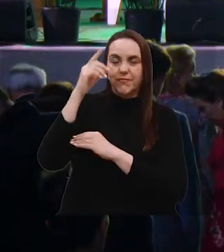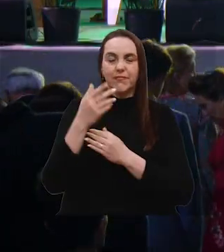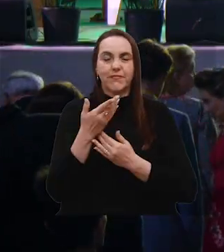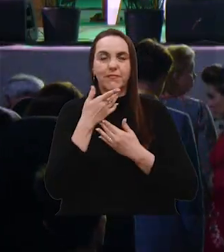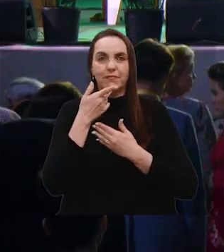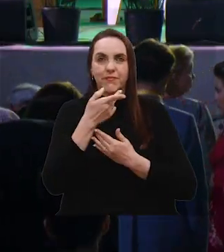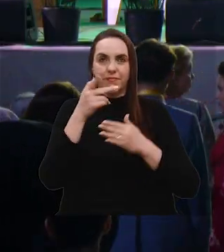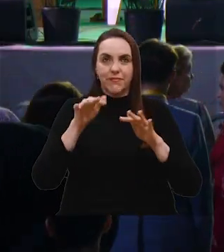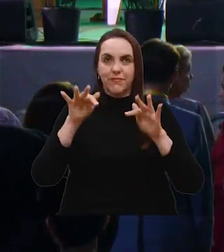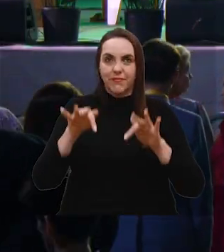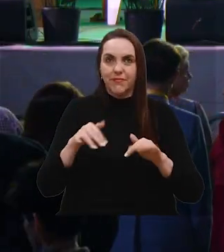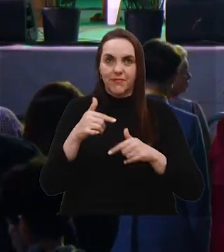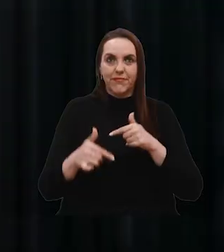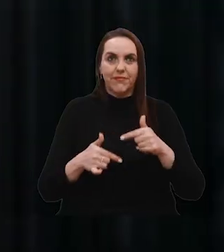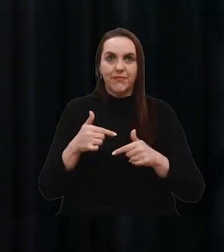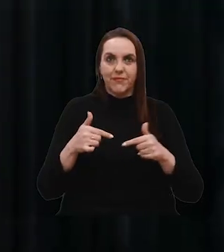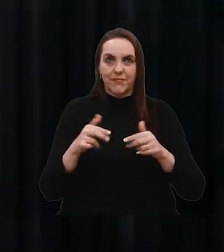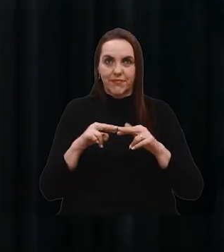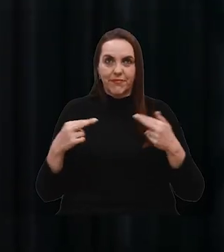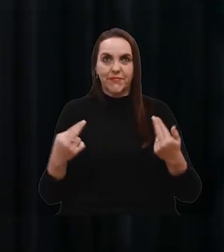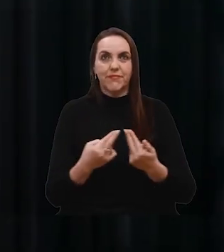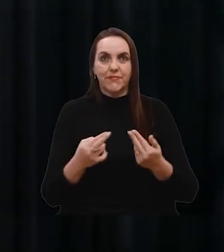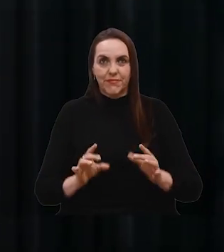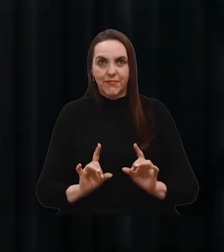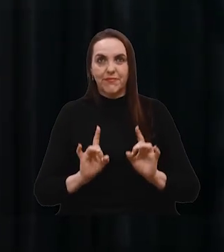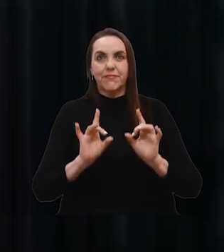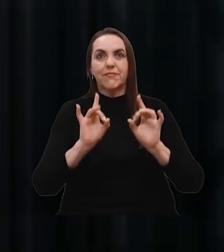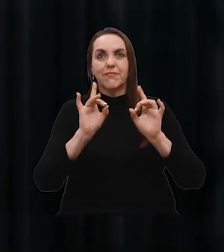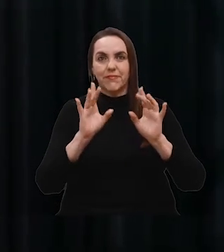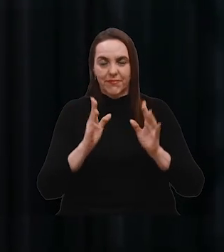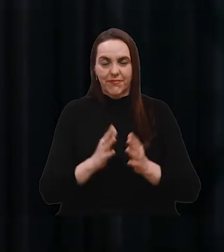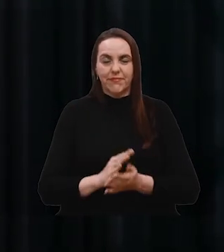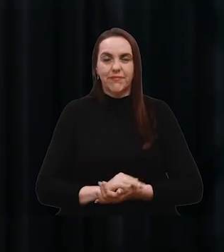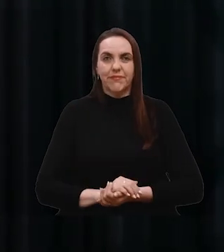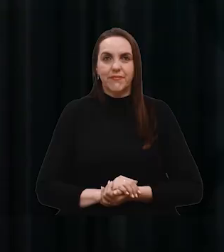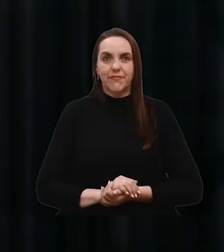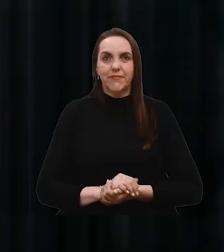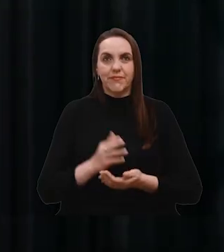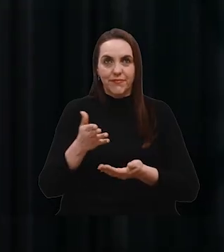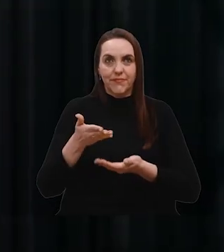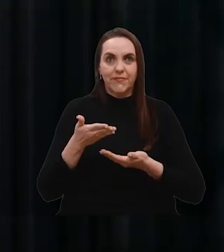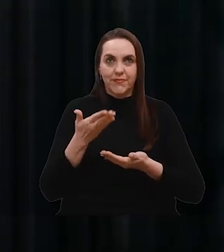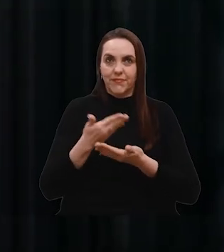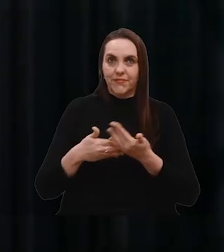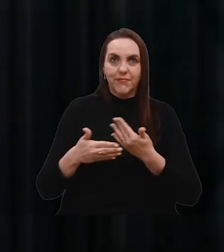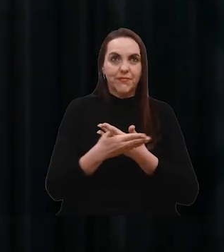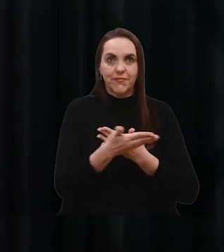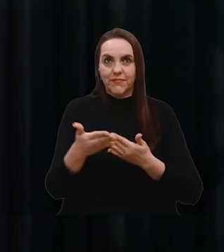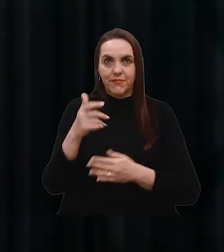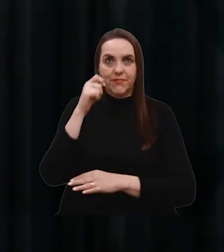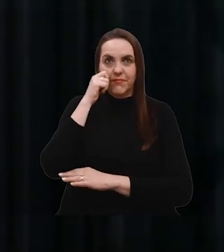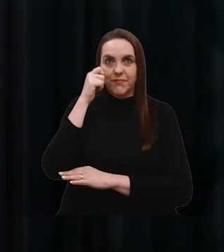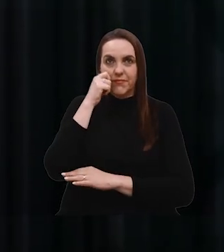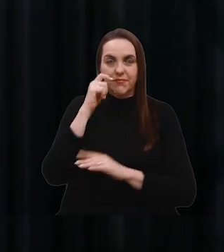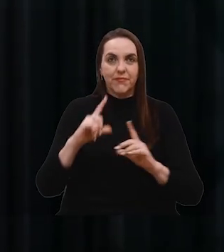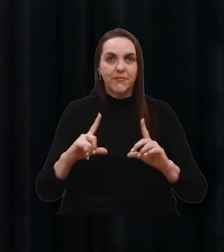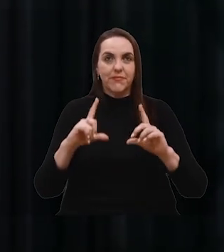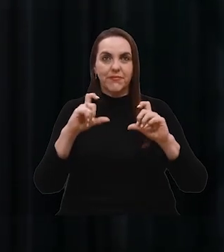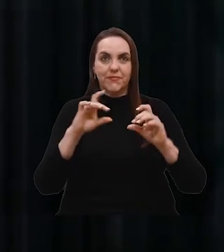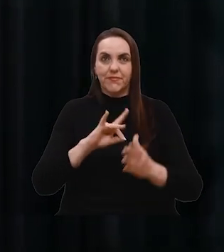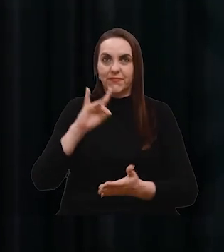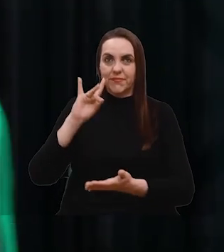Agradecendo a proteção de Deus, declaro encerrados os trabalhos da presente sessão solene. Convidamos a